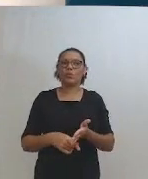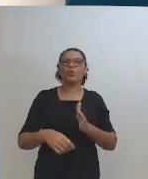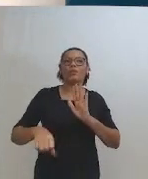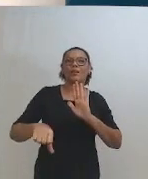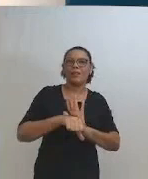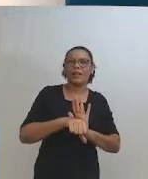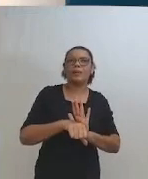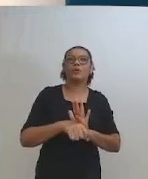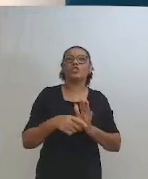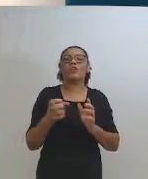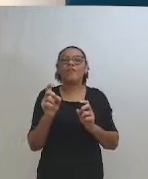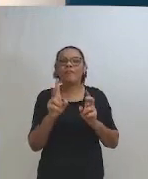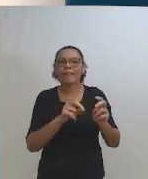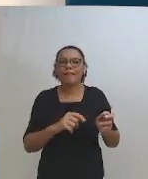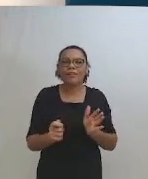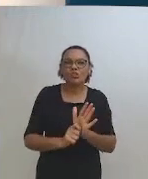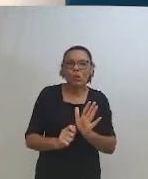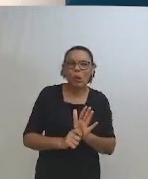tráfico.